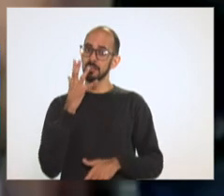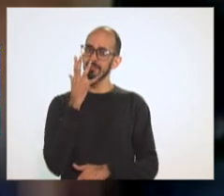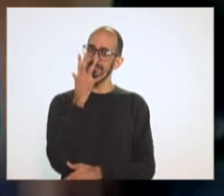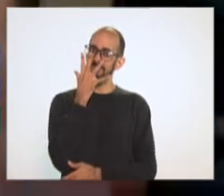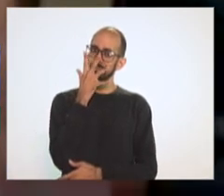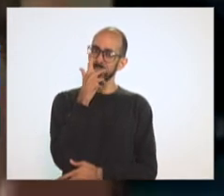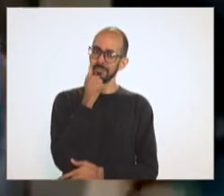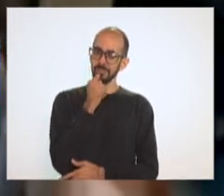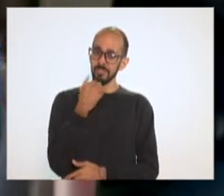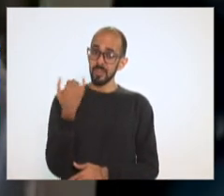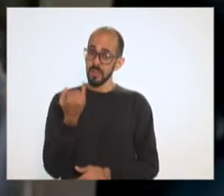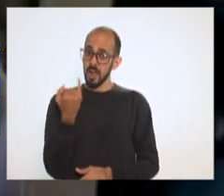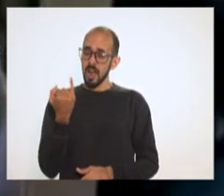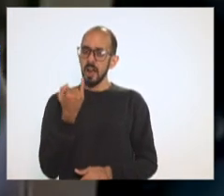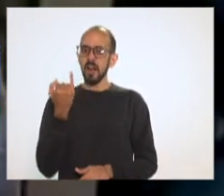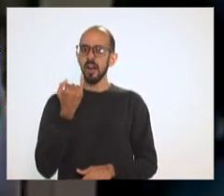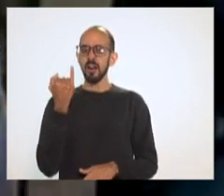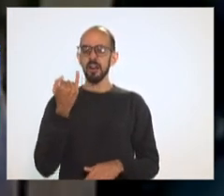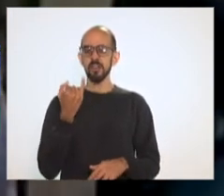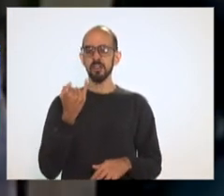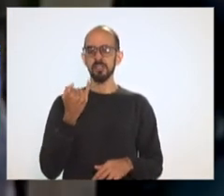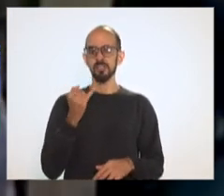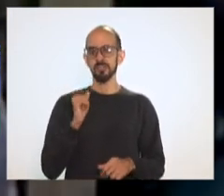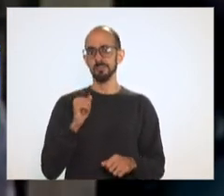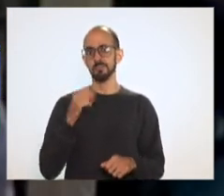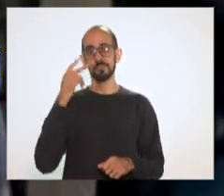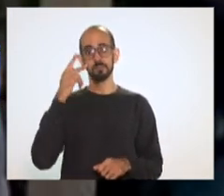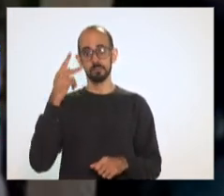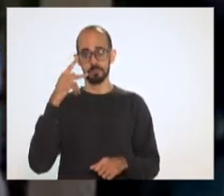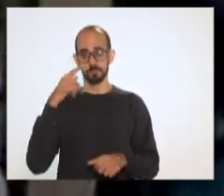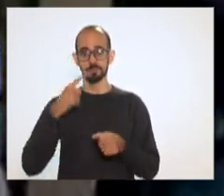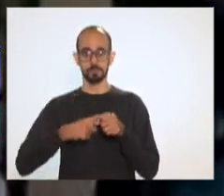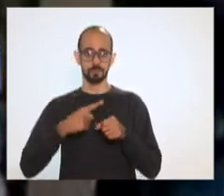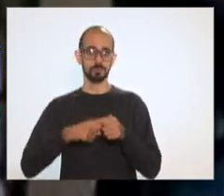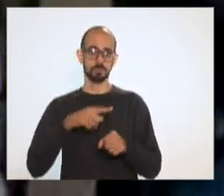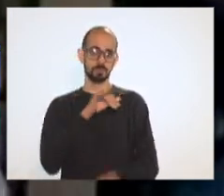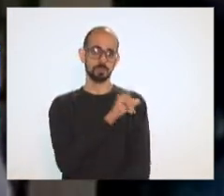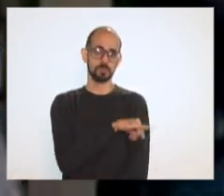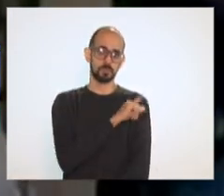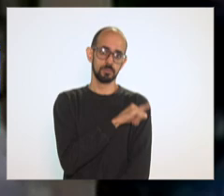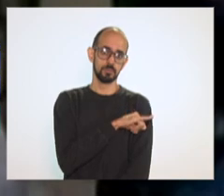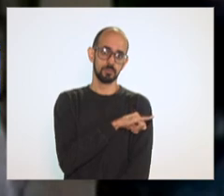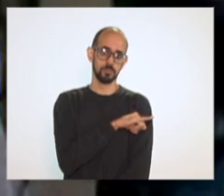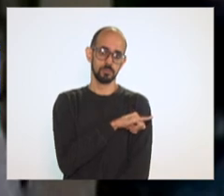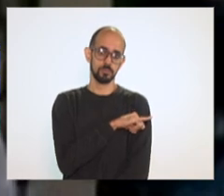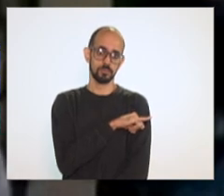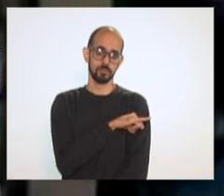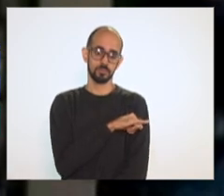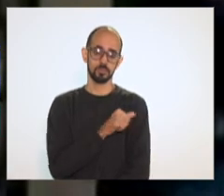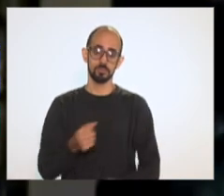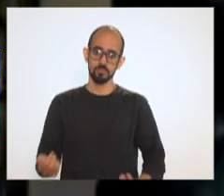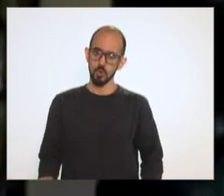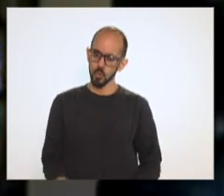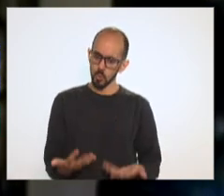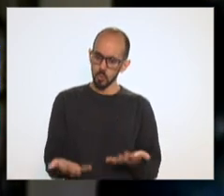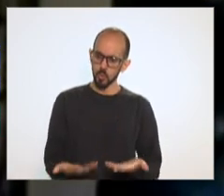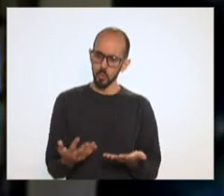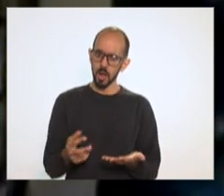uma importância para a cidade do Rio de Janeiro a valorização